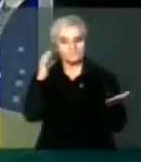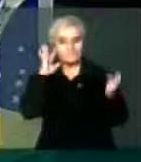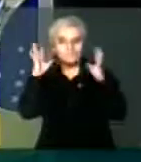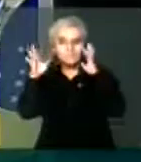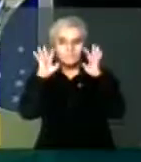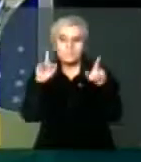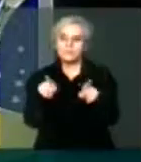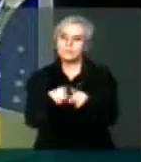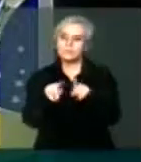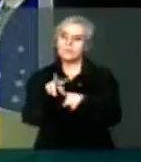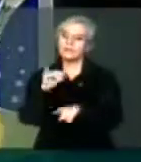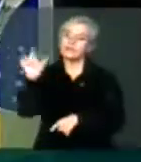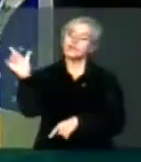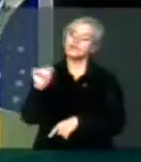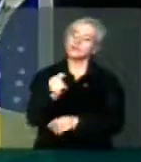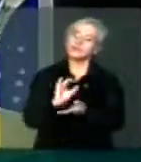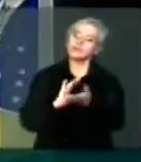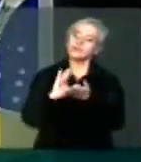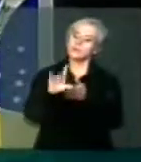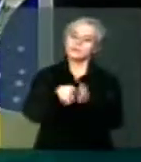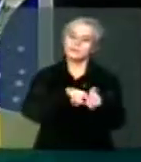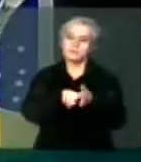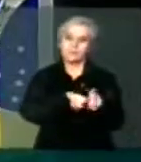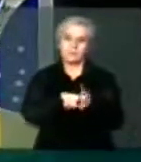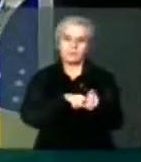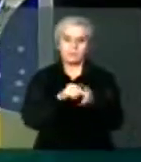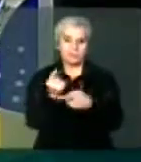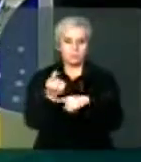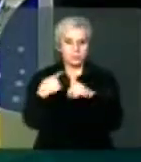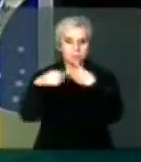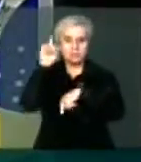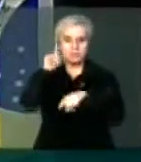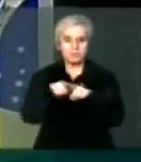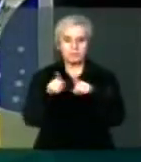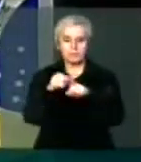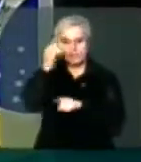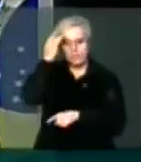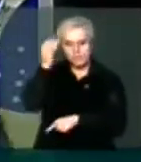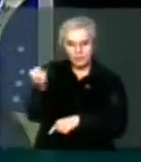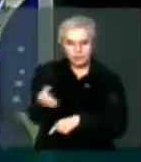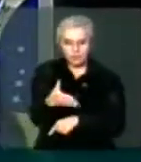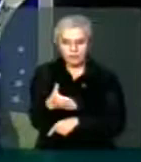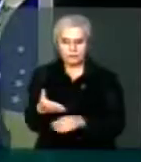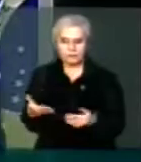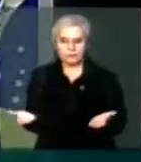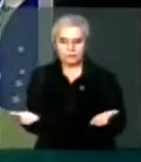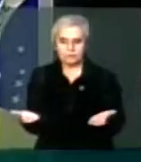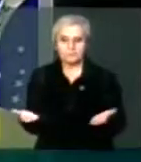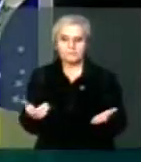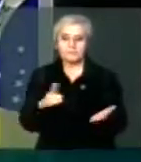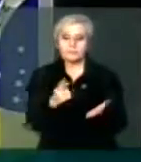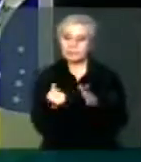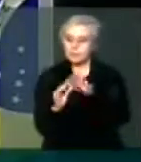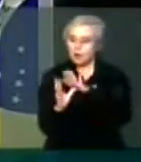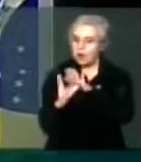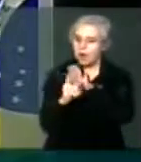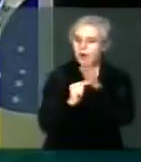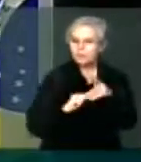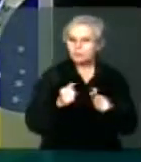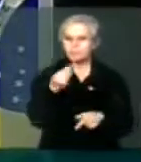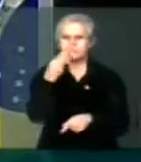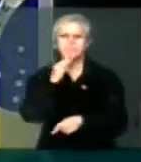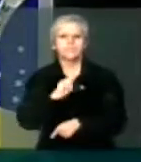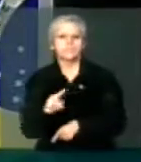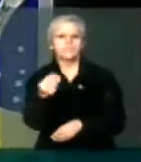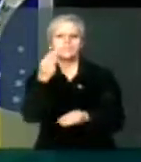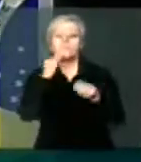que também reduzirá os investimentos em pesquisa, desenvolvimento e inovação. Então, além dos desvios